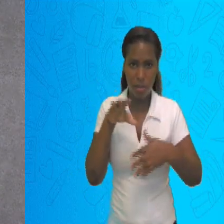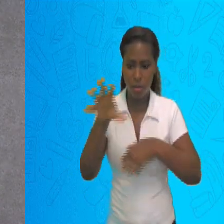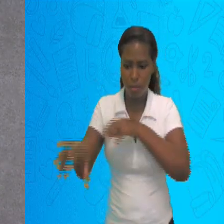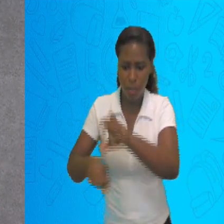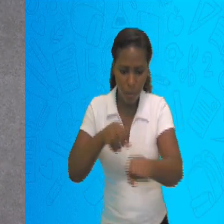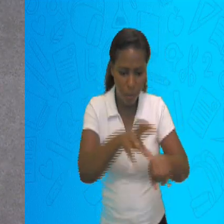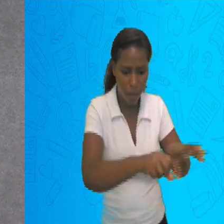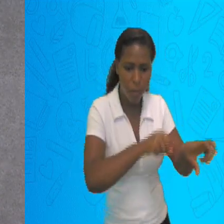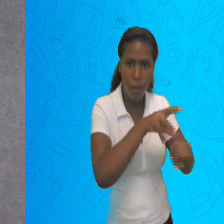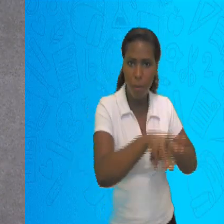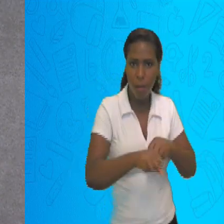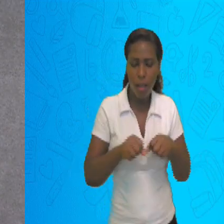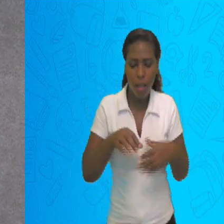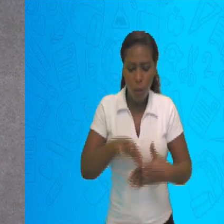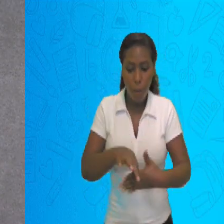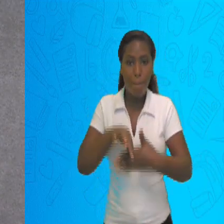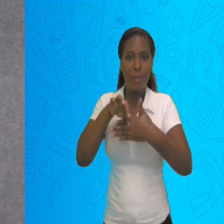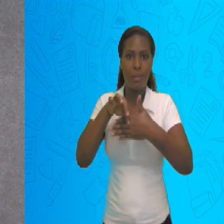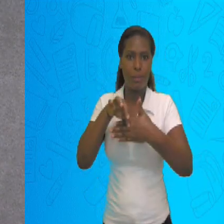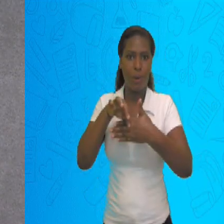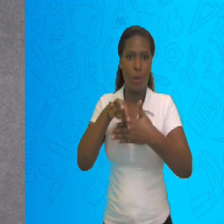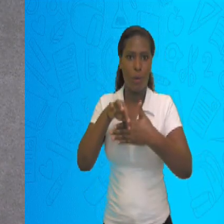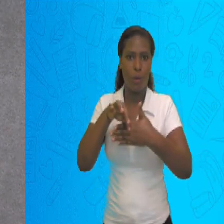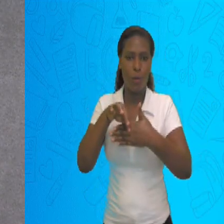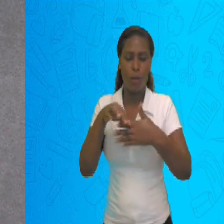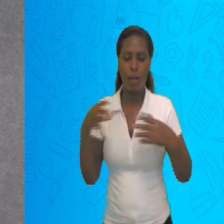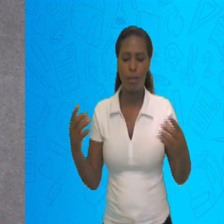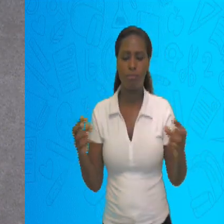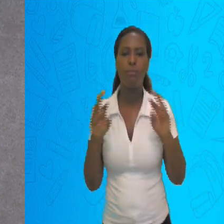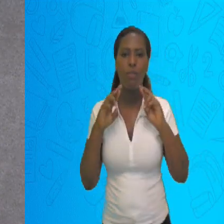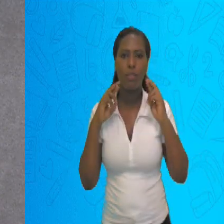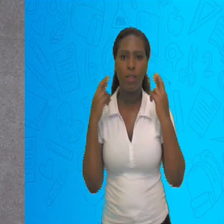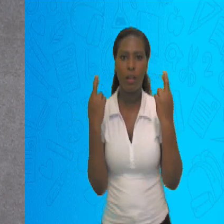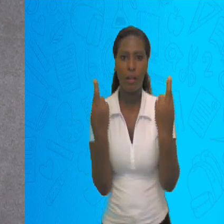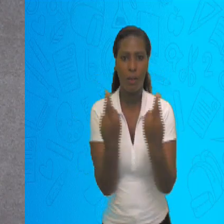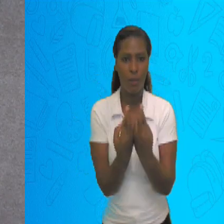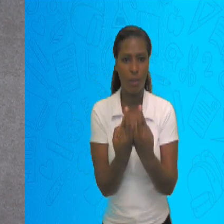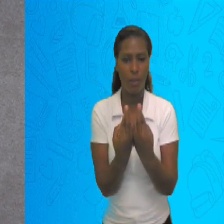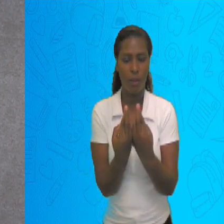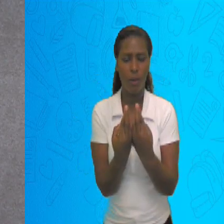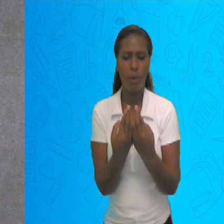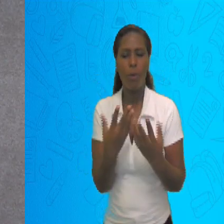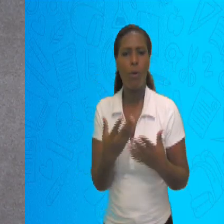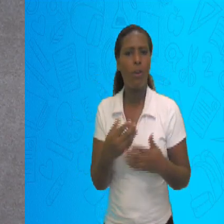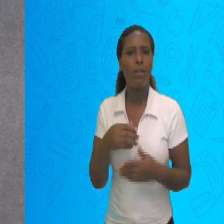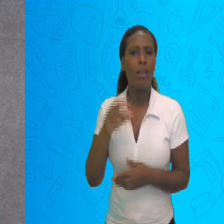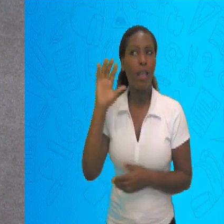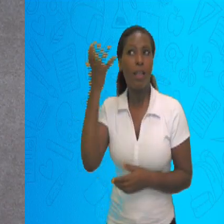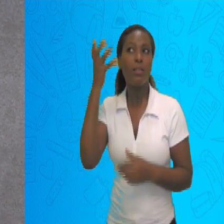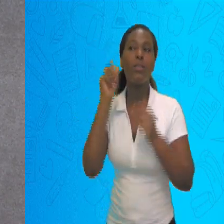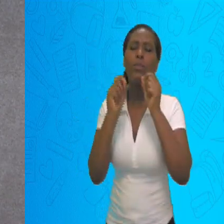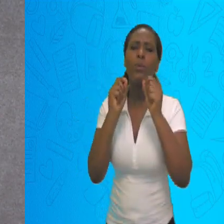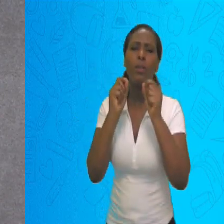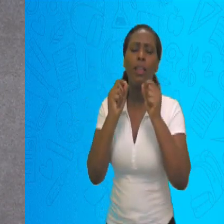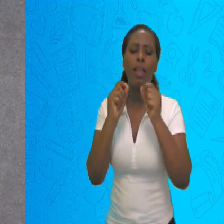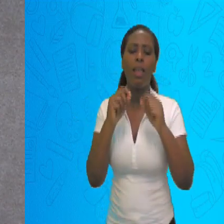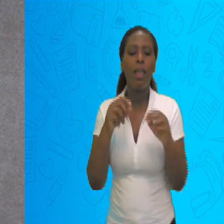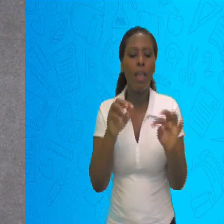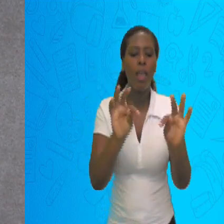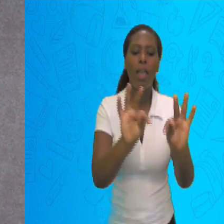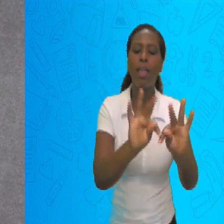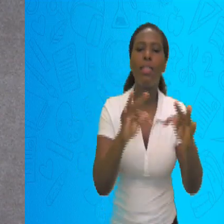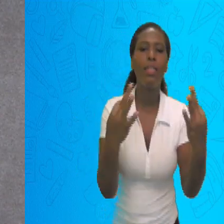os líderes chamados principais decidiam o conjunto destino da aldeia. Então era um conselho. Quem formava